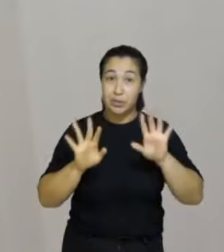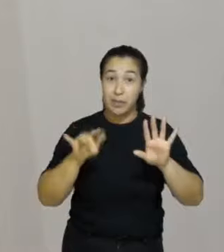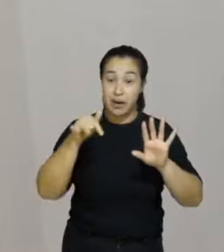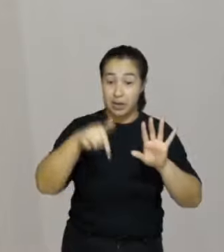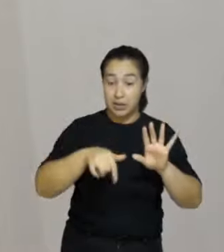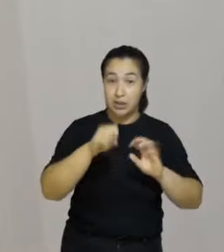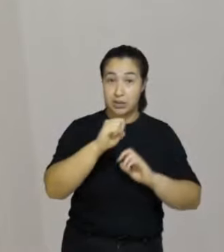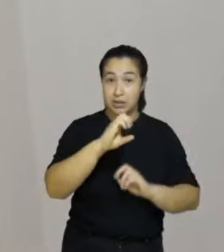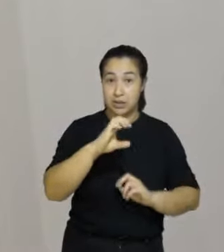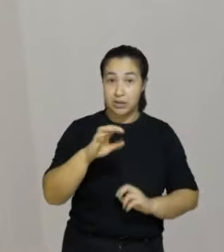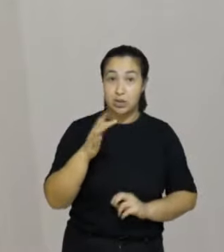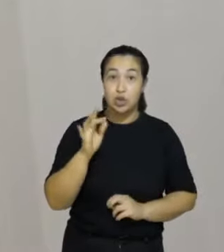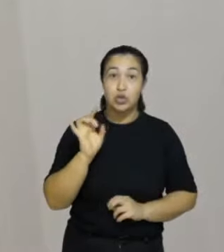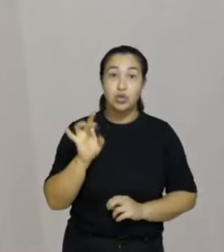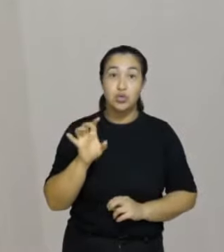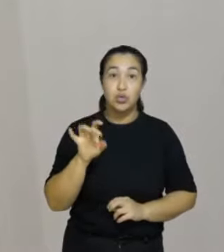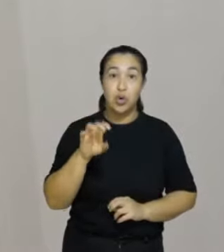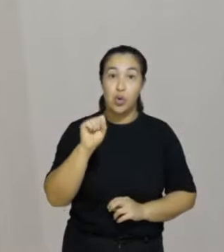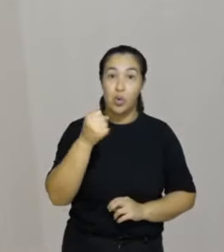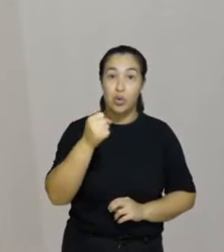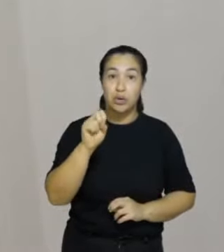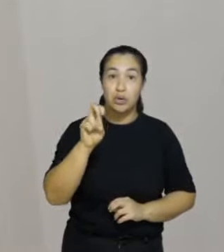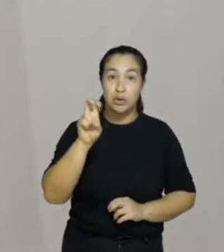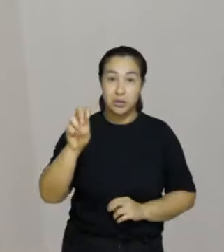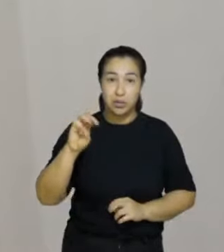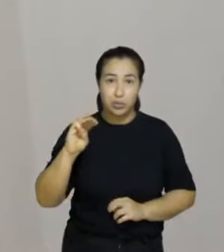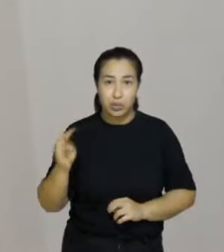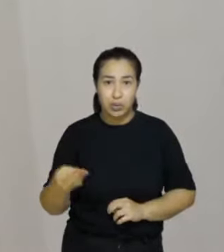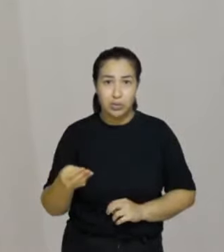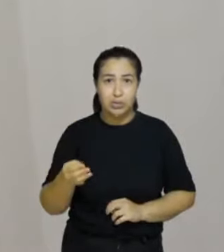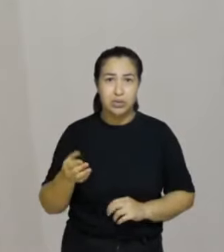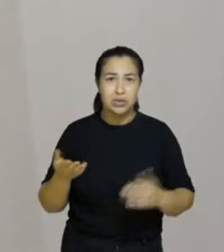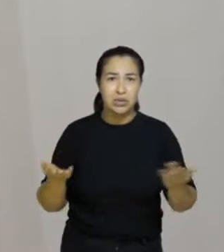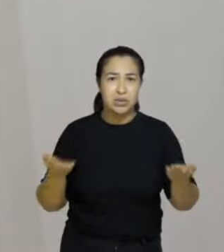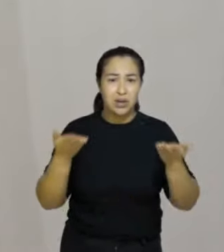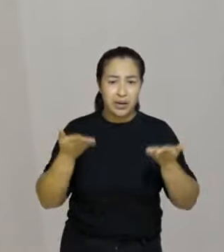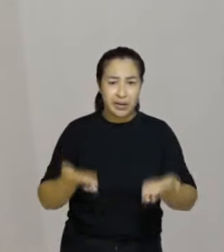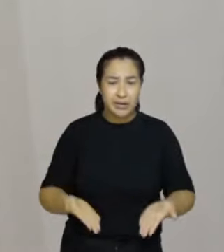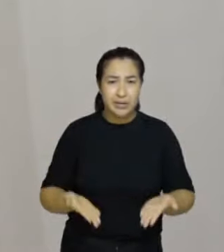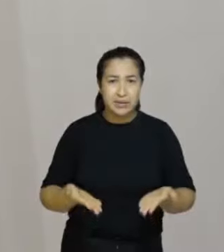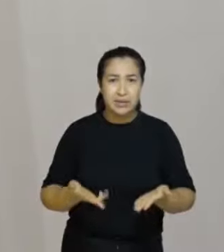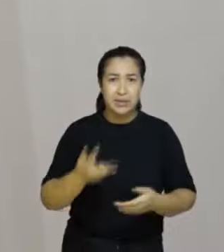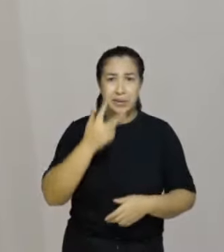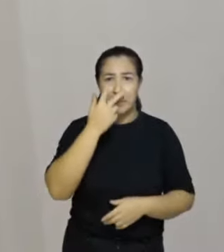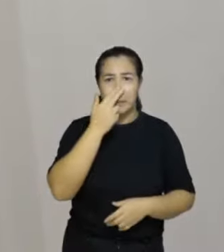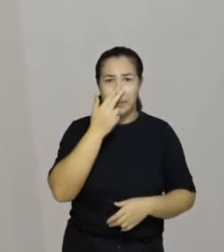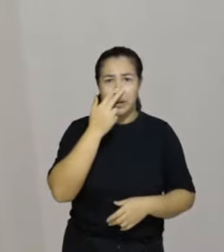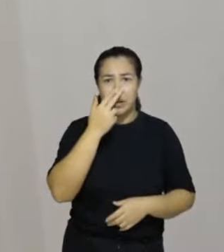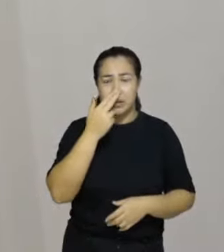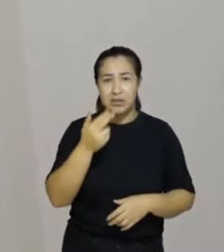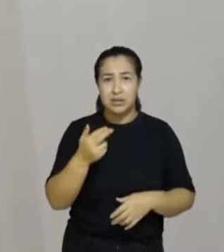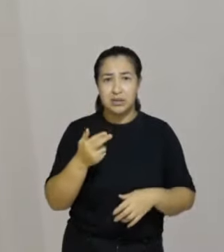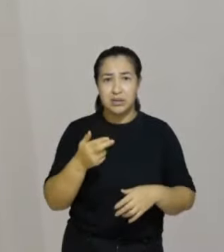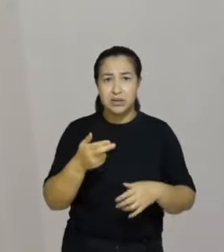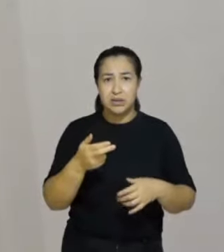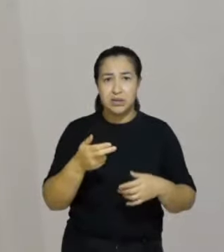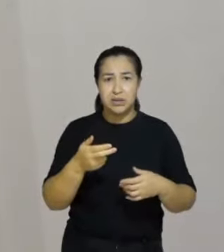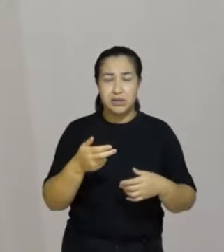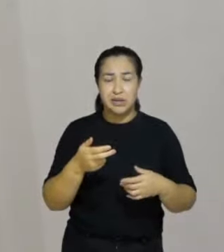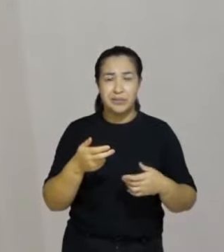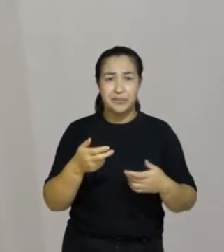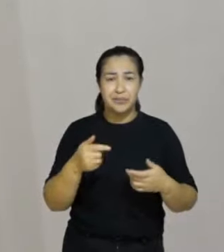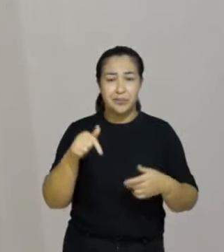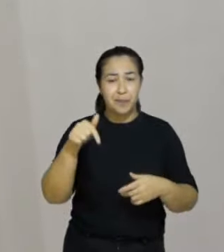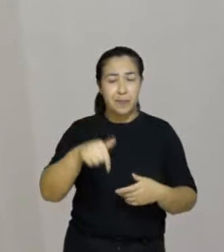85 milhões. Então, nós somos realmente a quinta roda da carroça, como dizia o Luiz Henrique, nosso